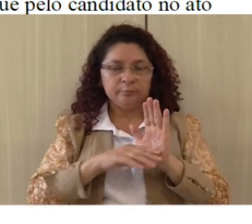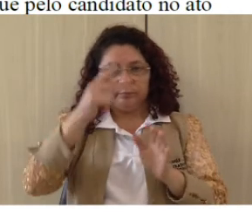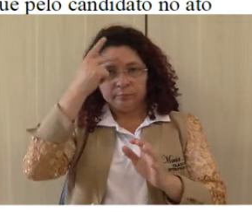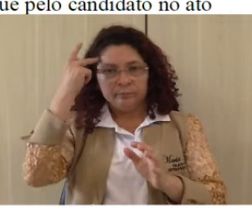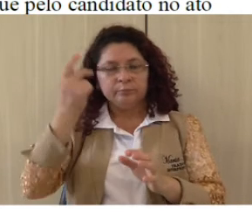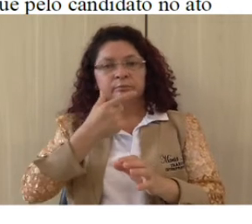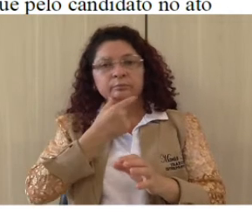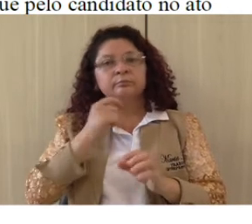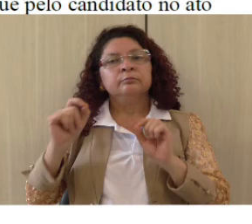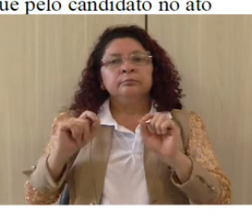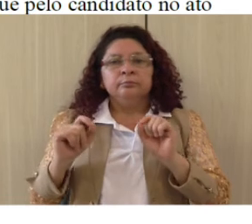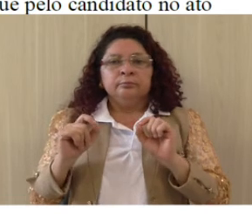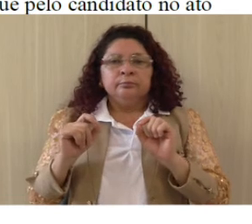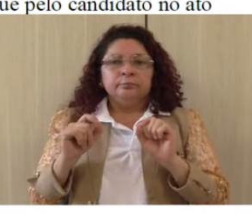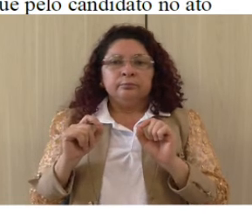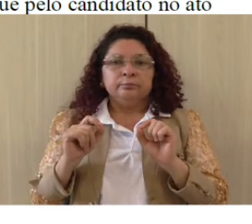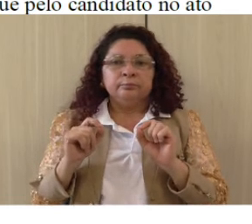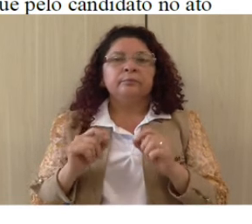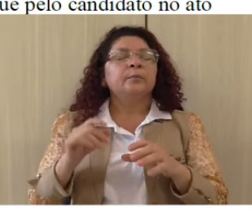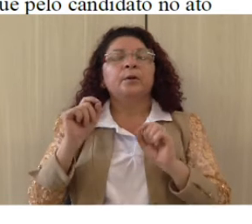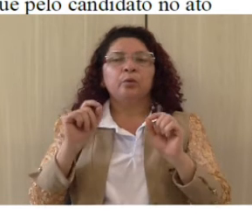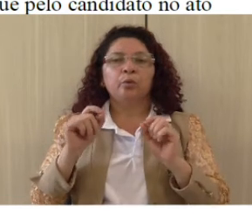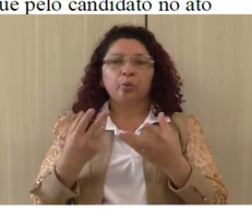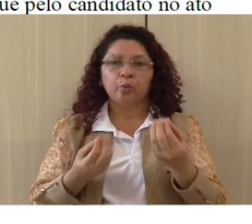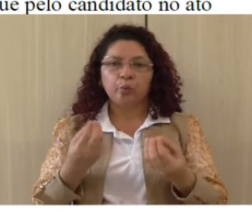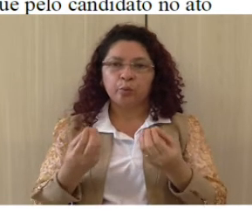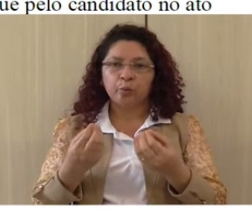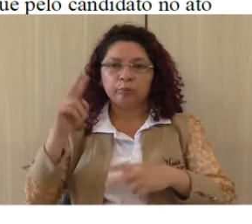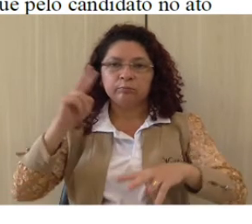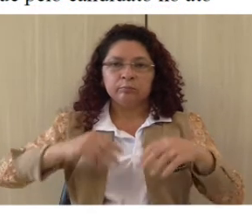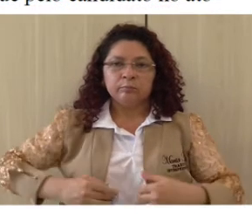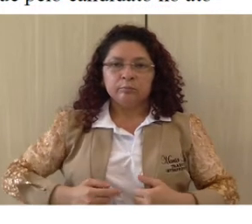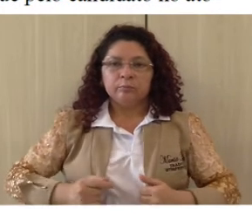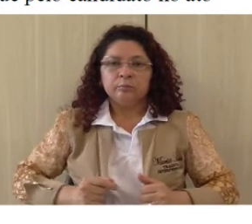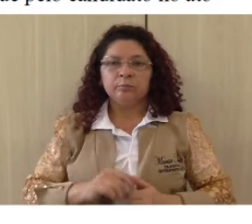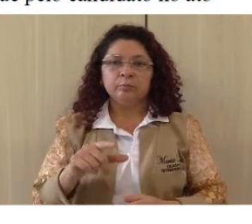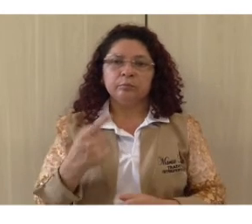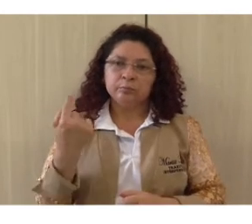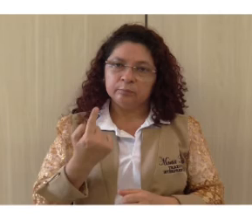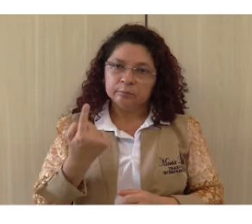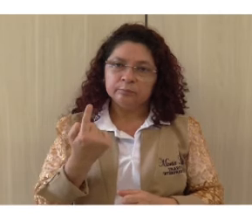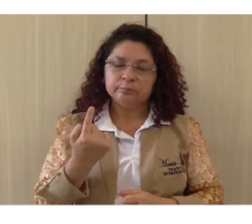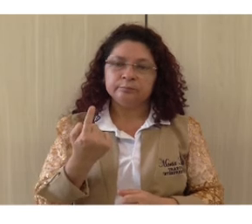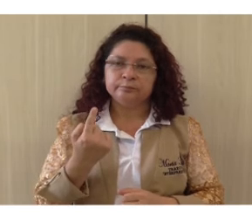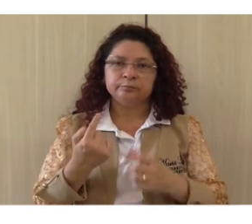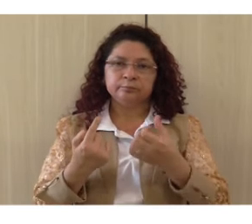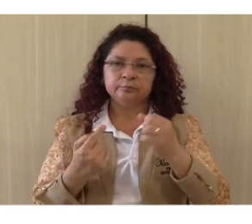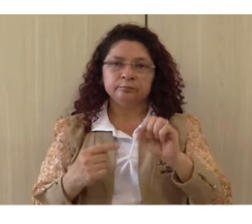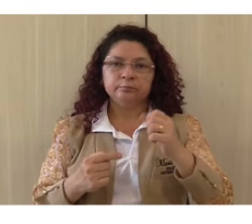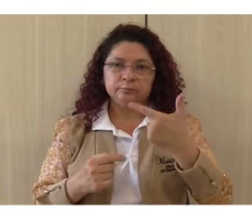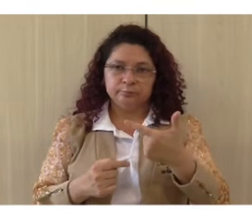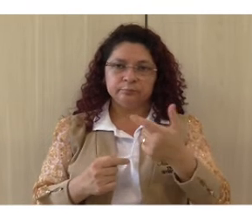inscrições homologadas será conduzida através de processo seletivo único. Item